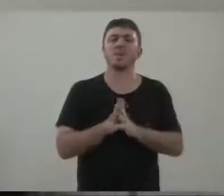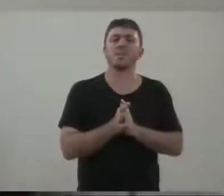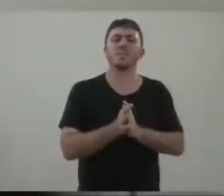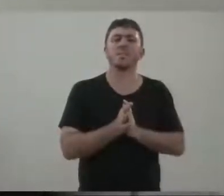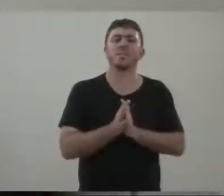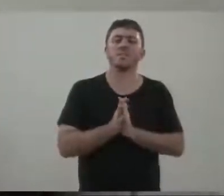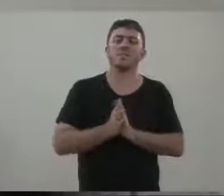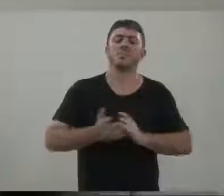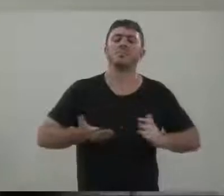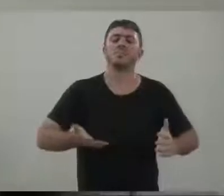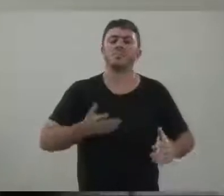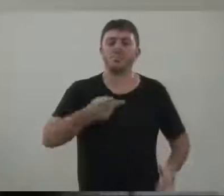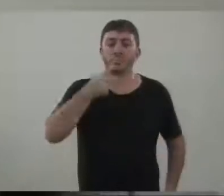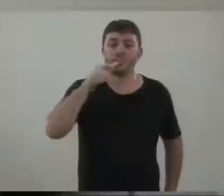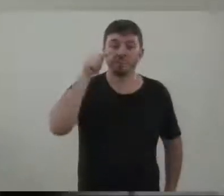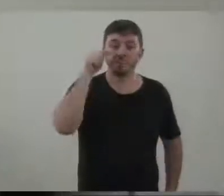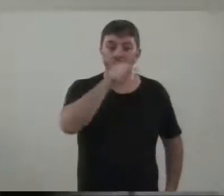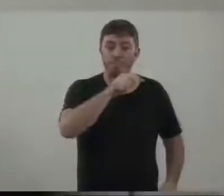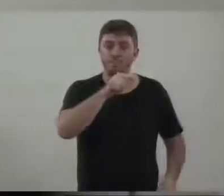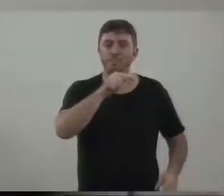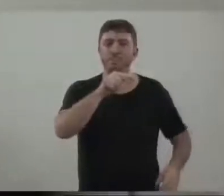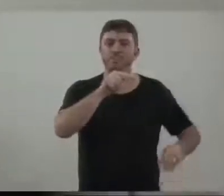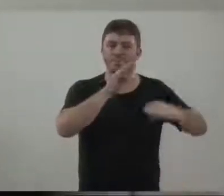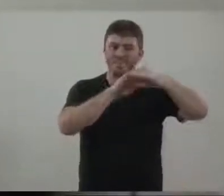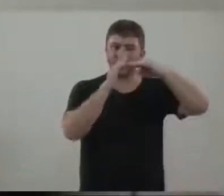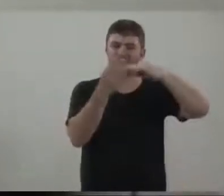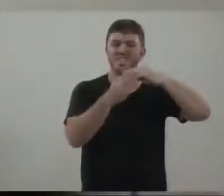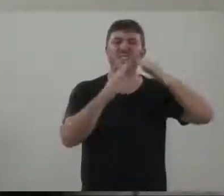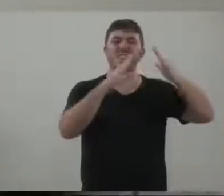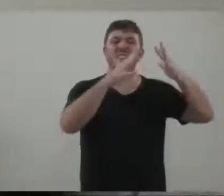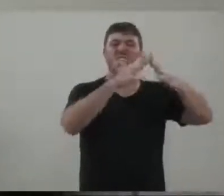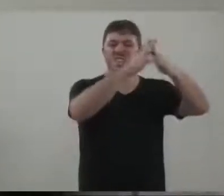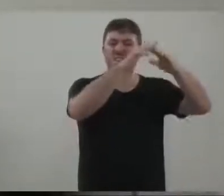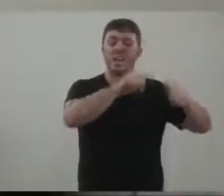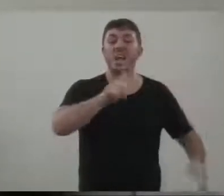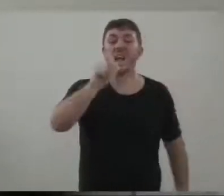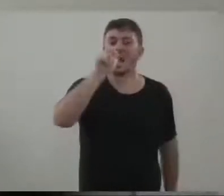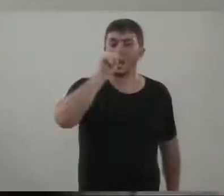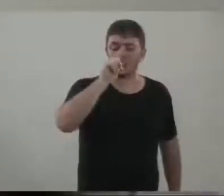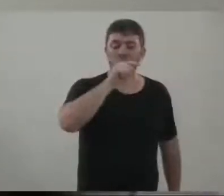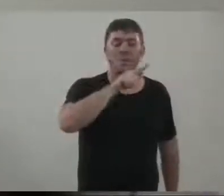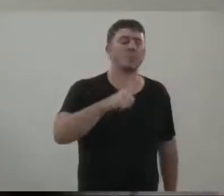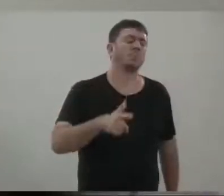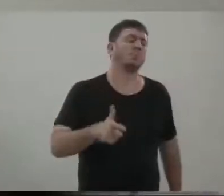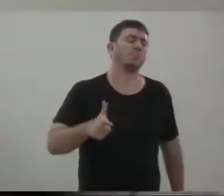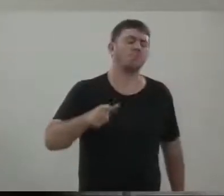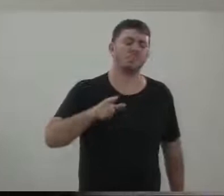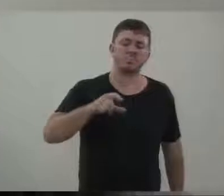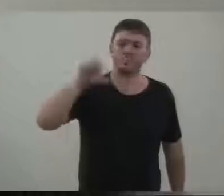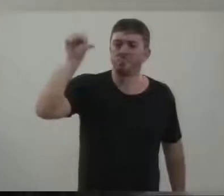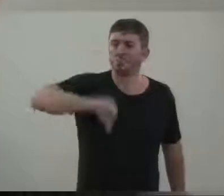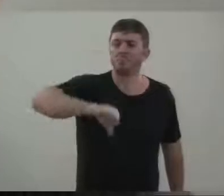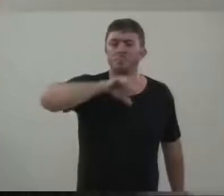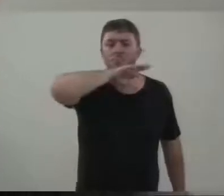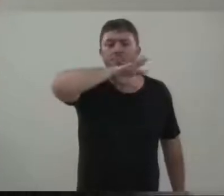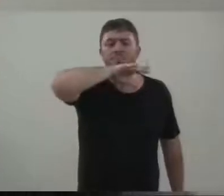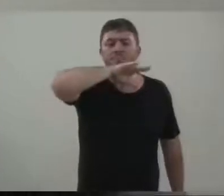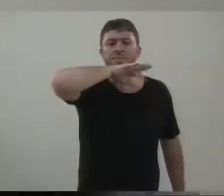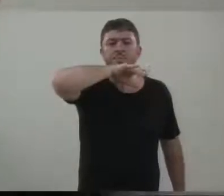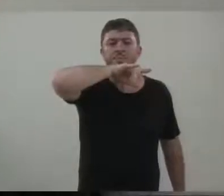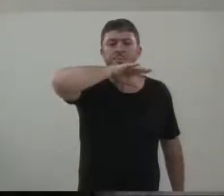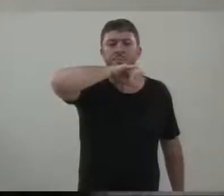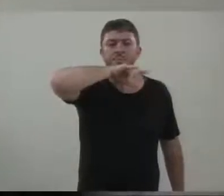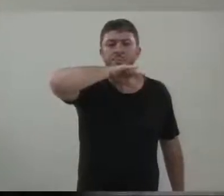água daquele espaço é a pior água da cidade, né? Enquanto o olho